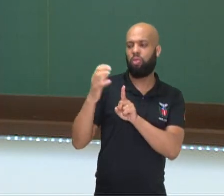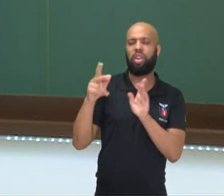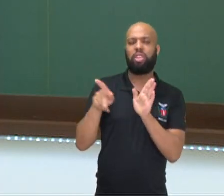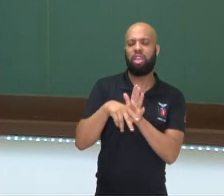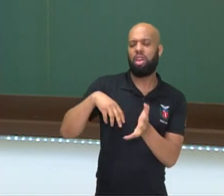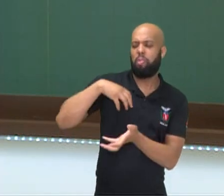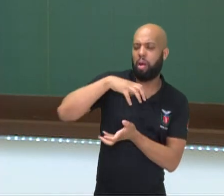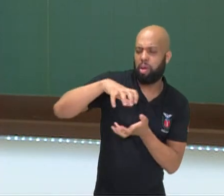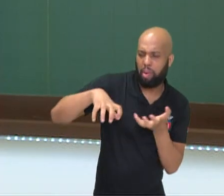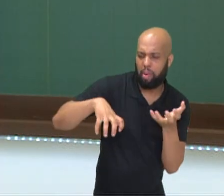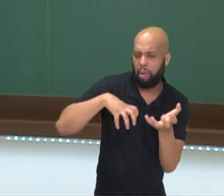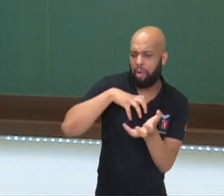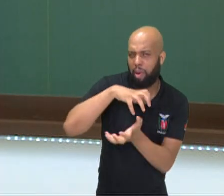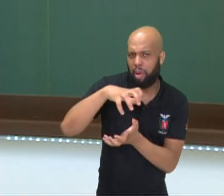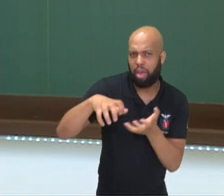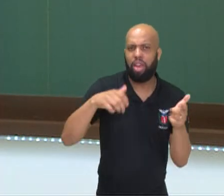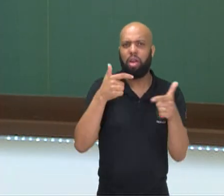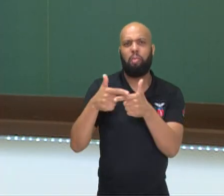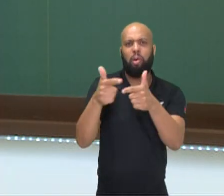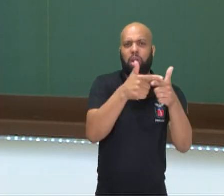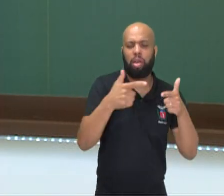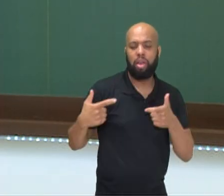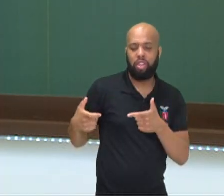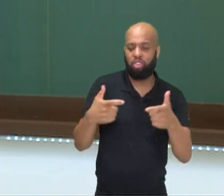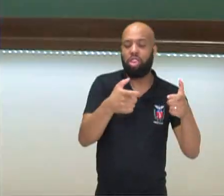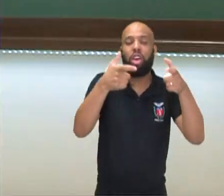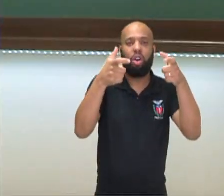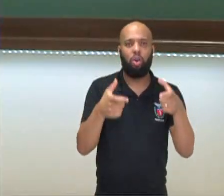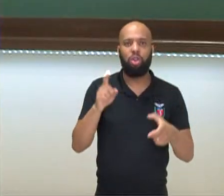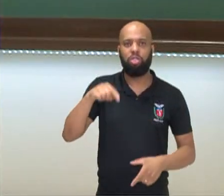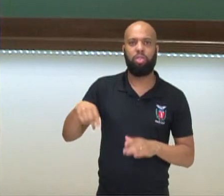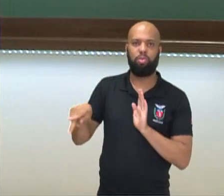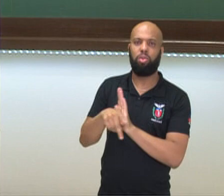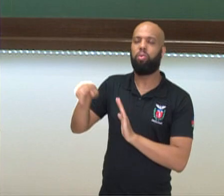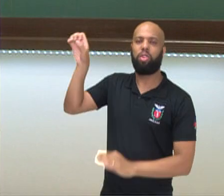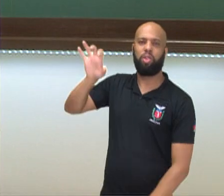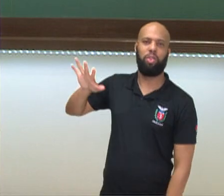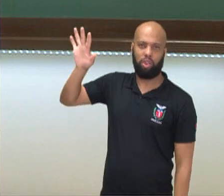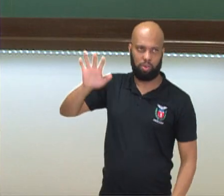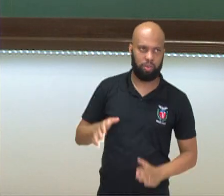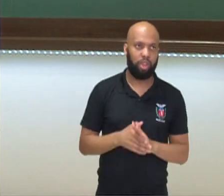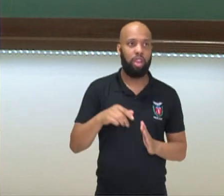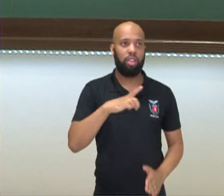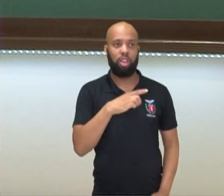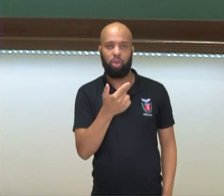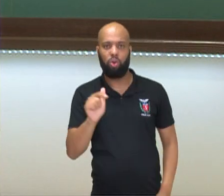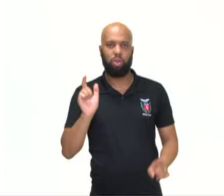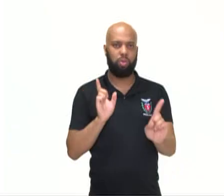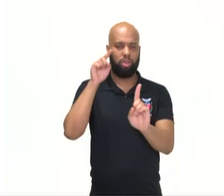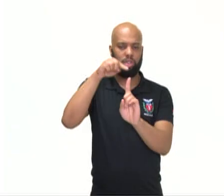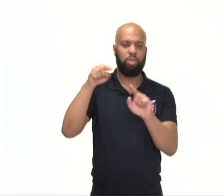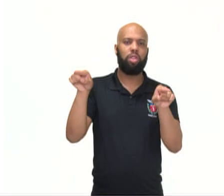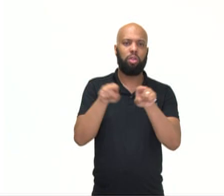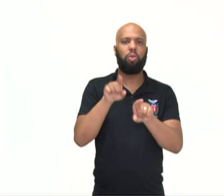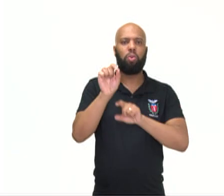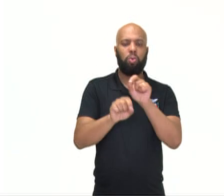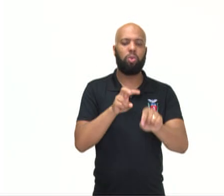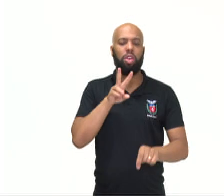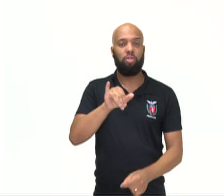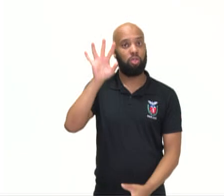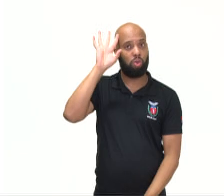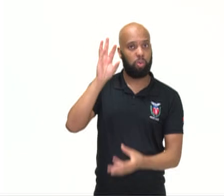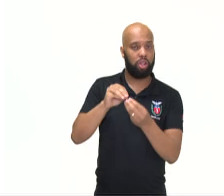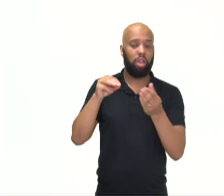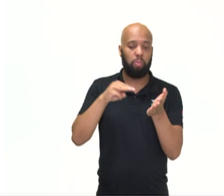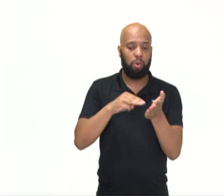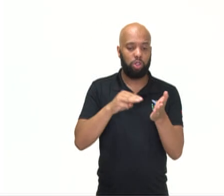revoltas, de conflitos, de guerras lá da Europa. Bom, o outro objetivo é compreender os motivos